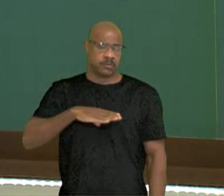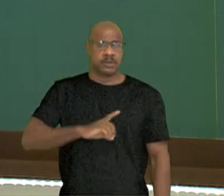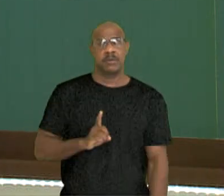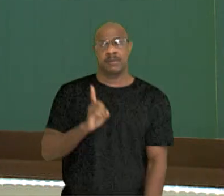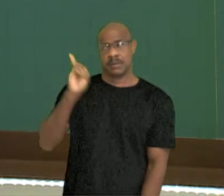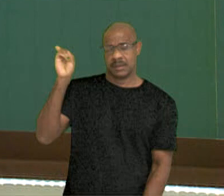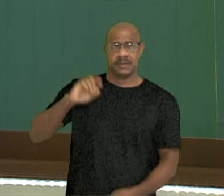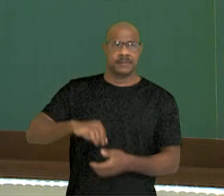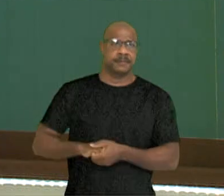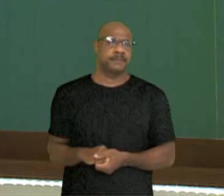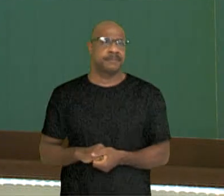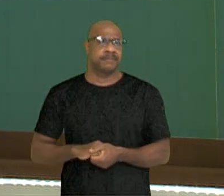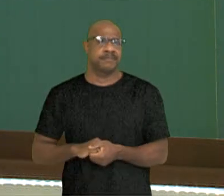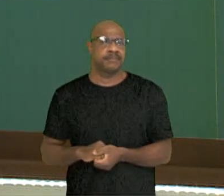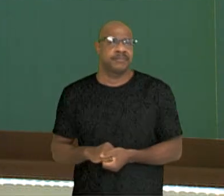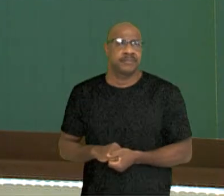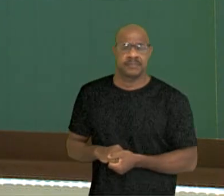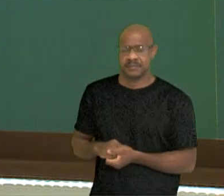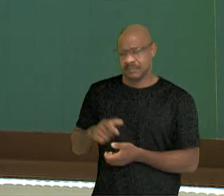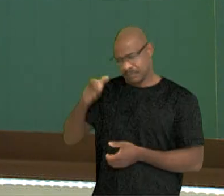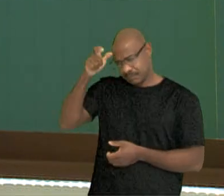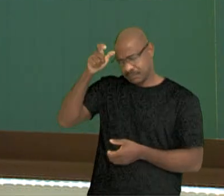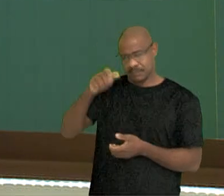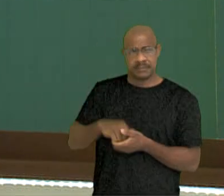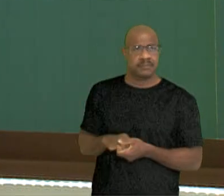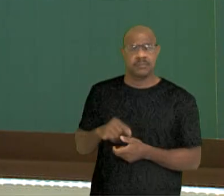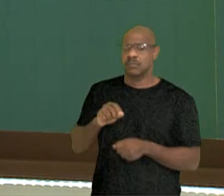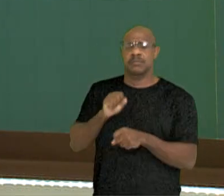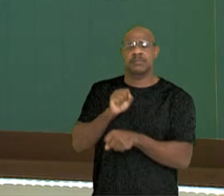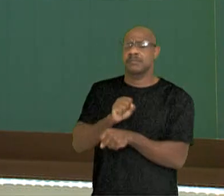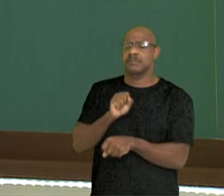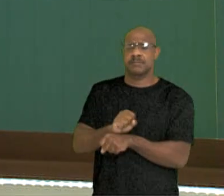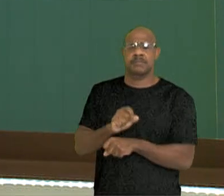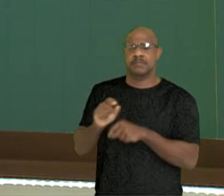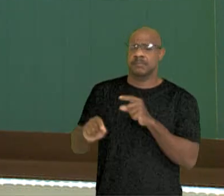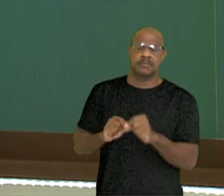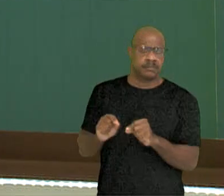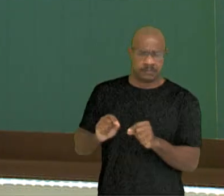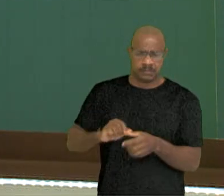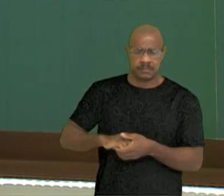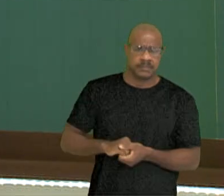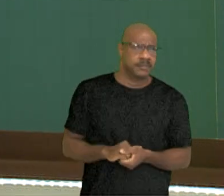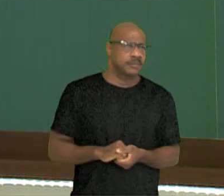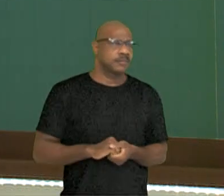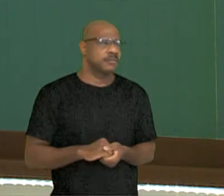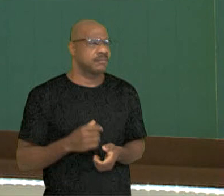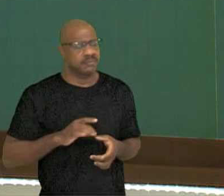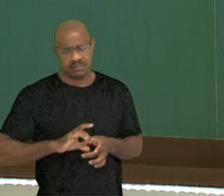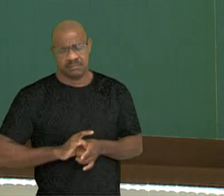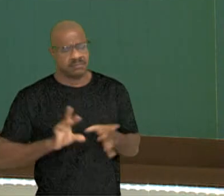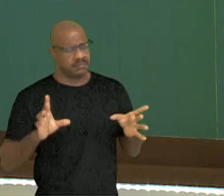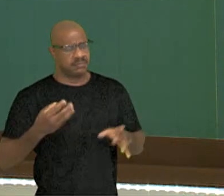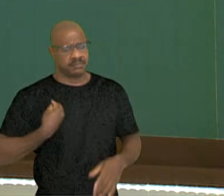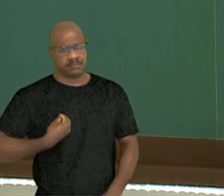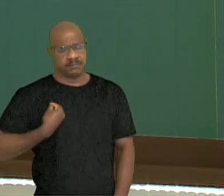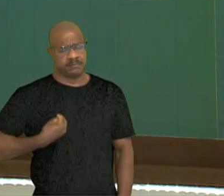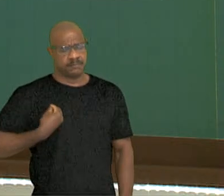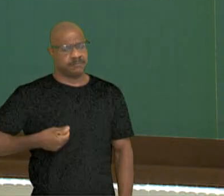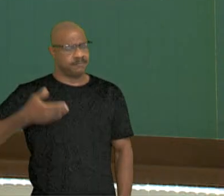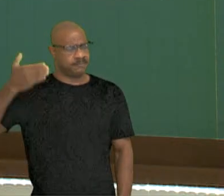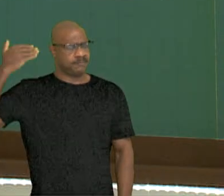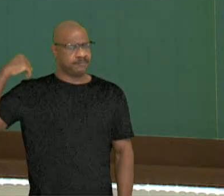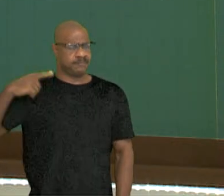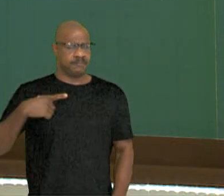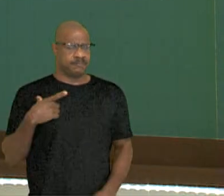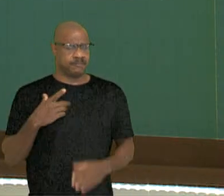Diabo, em que se esperas te ter guarida? Fidal, que deixo noutra vida quem rezes